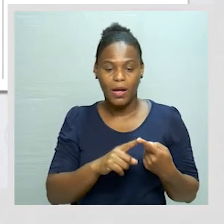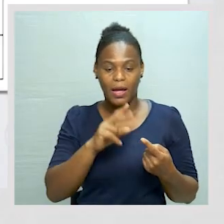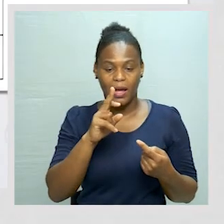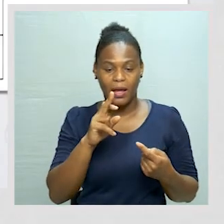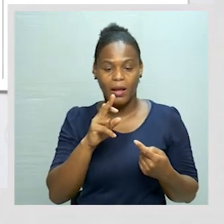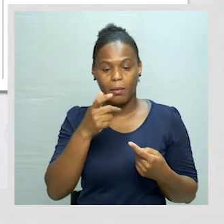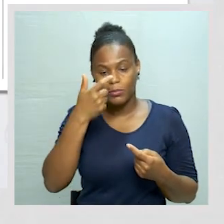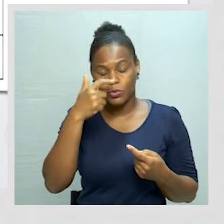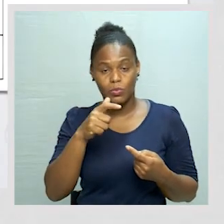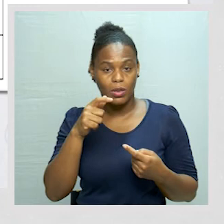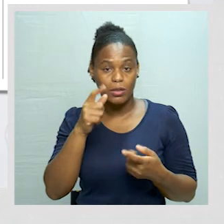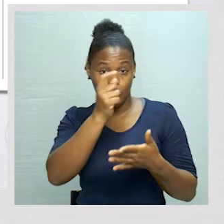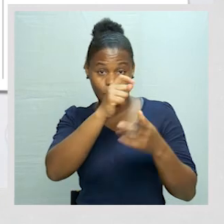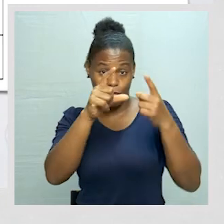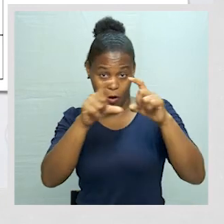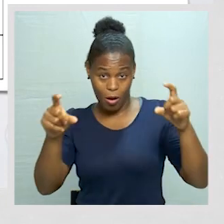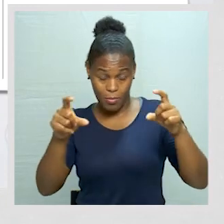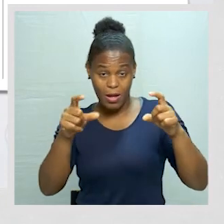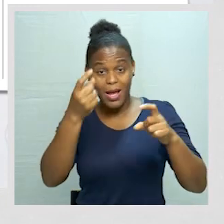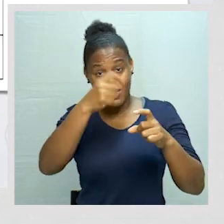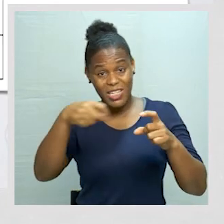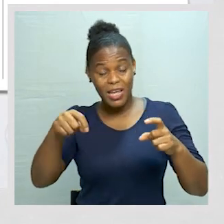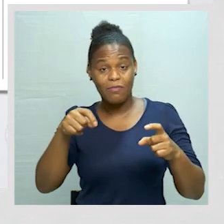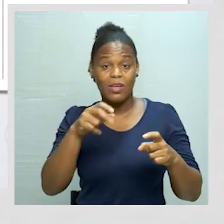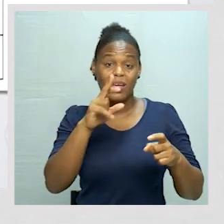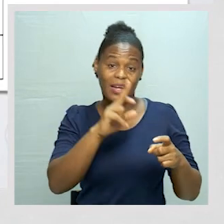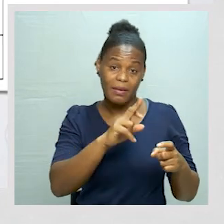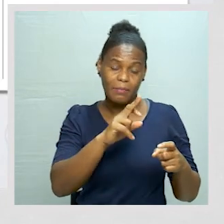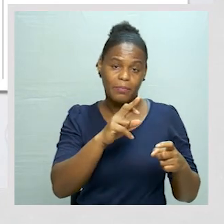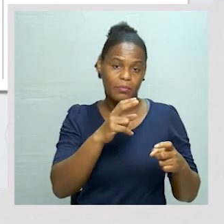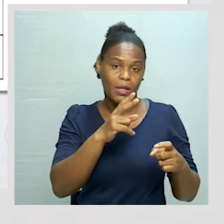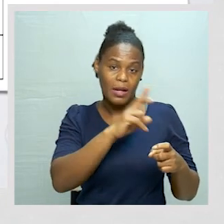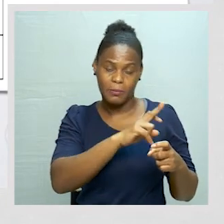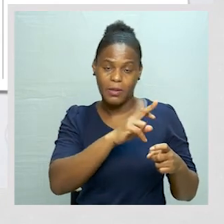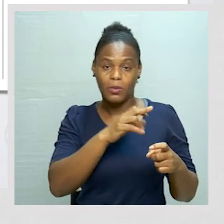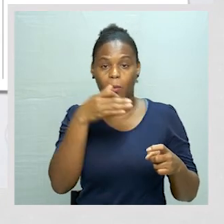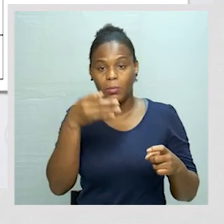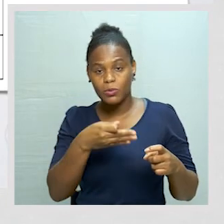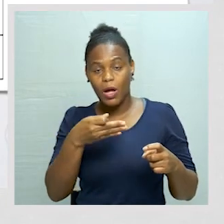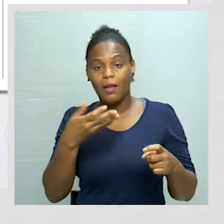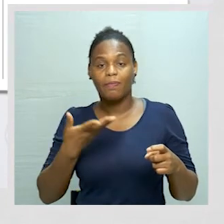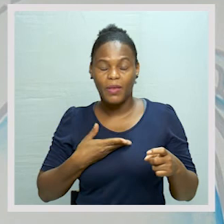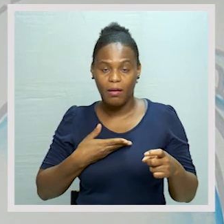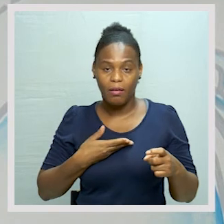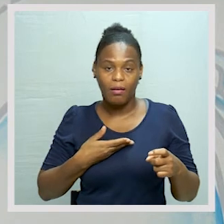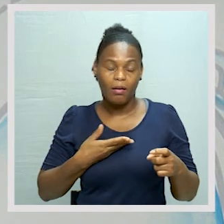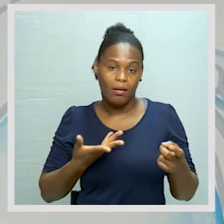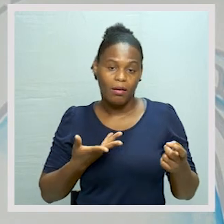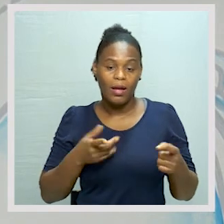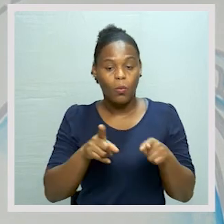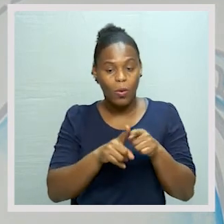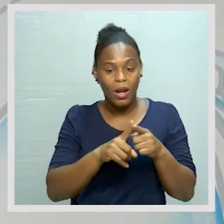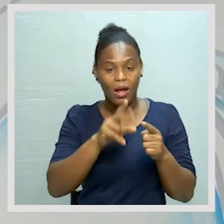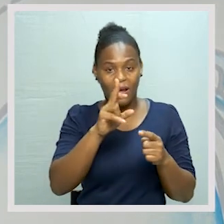disponível dos particulares. Vocês vão escrever a fórmula. Como é que nós vamos obter o rendimento disponível dos particulares? É